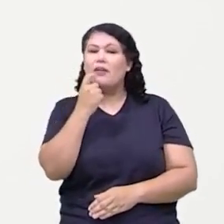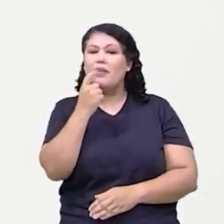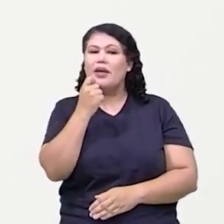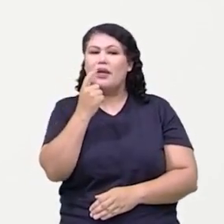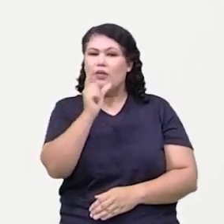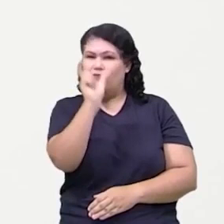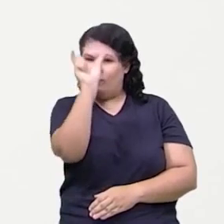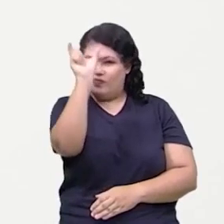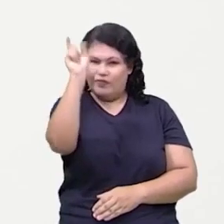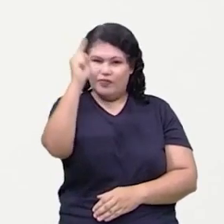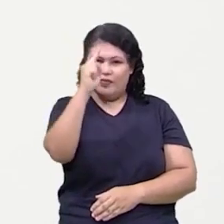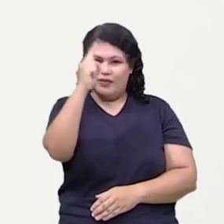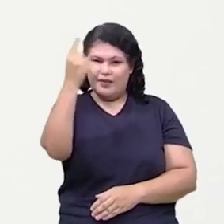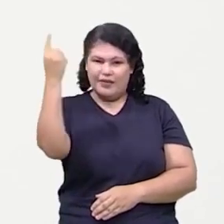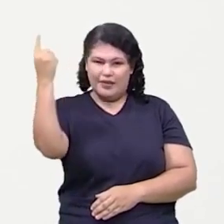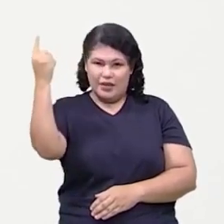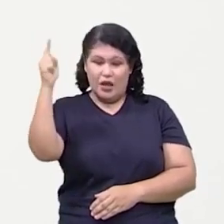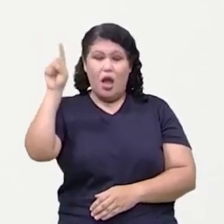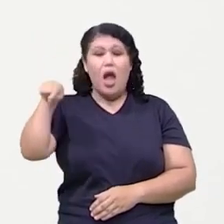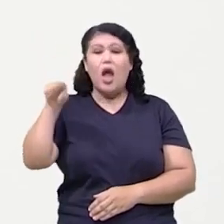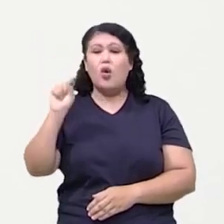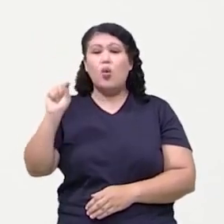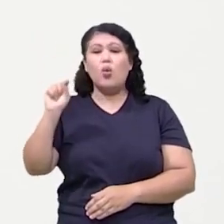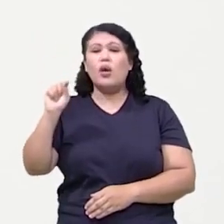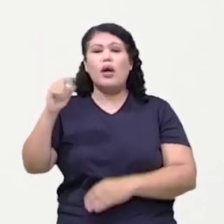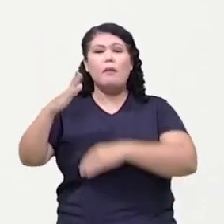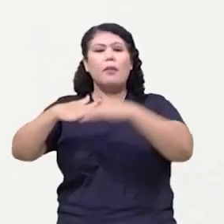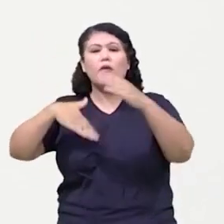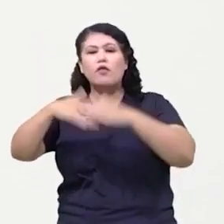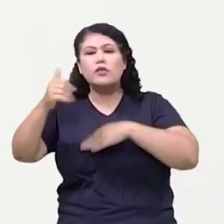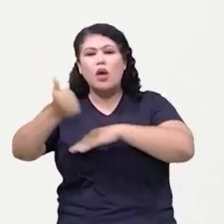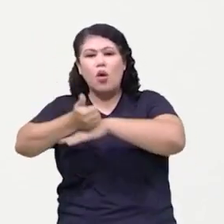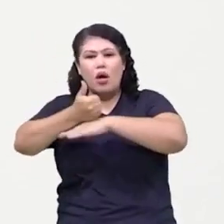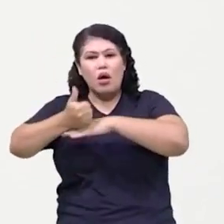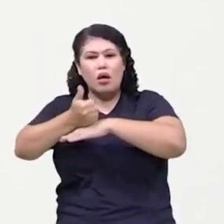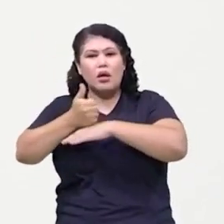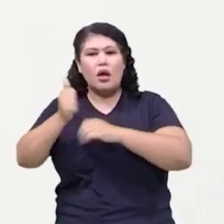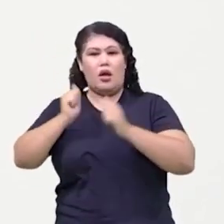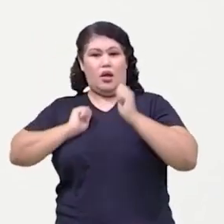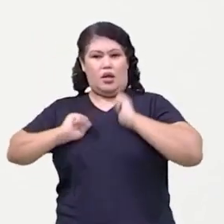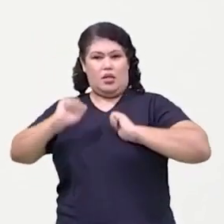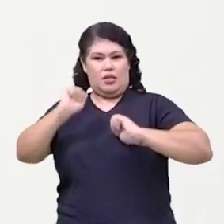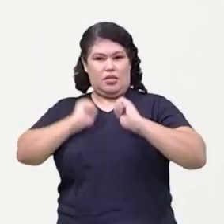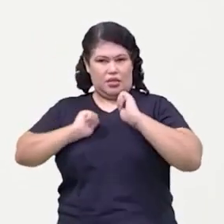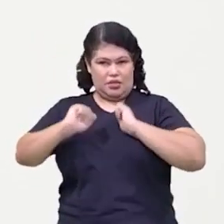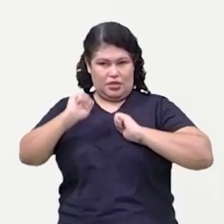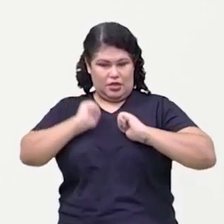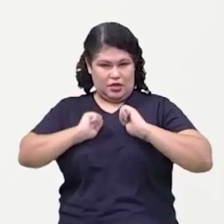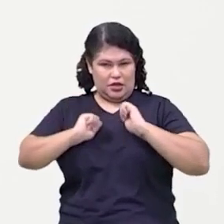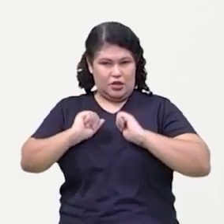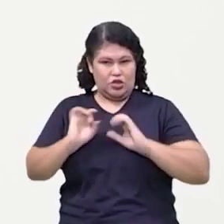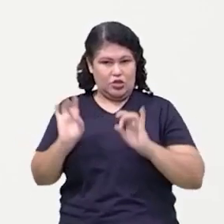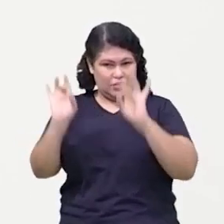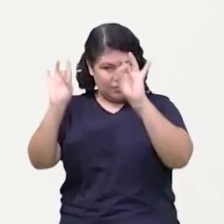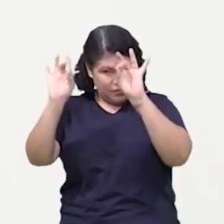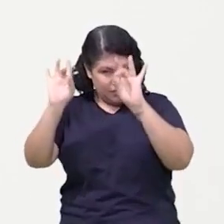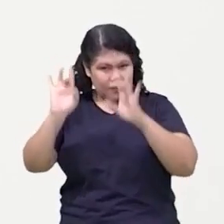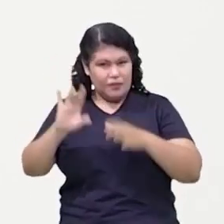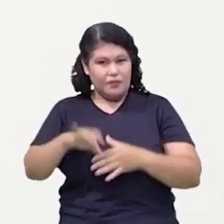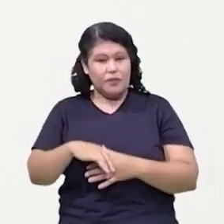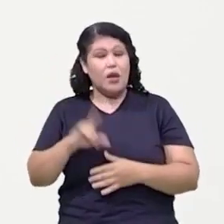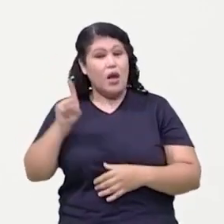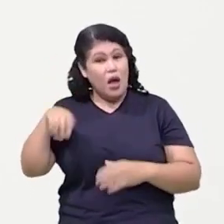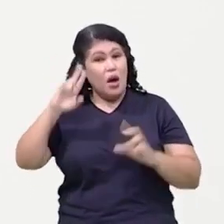Bruna Lombardi. Estou falando de qualquer Bruna? Não, eu estou falando da atriz talentosa.